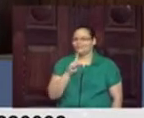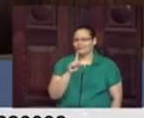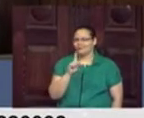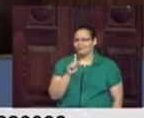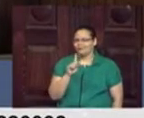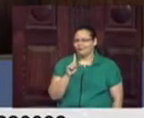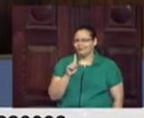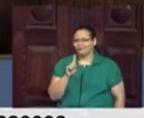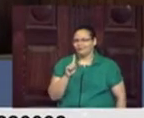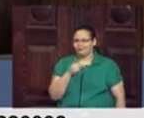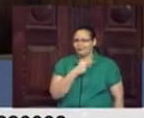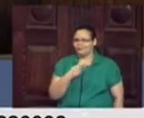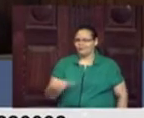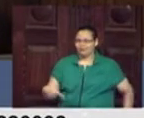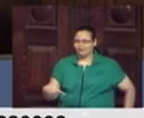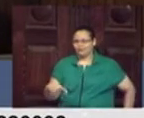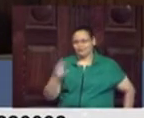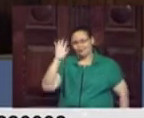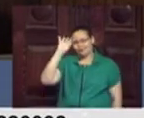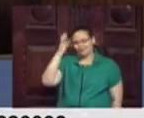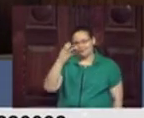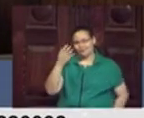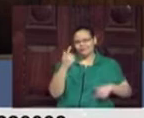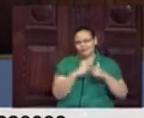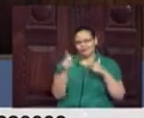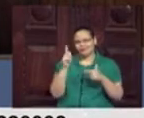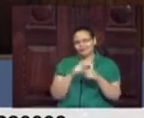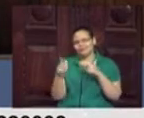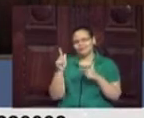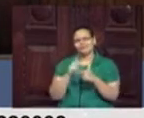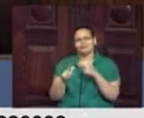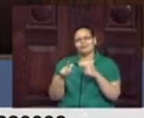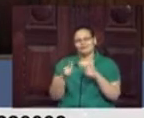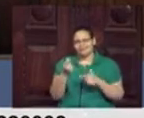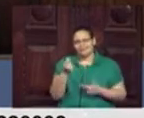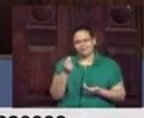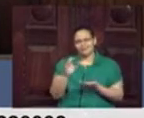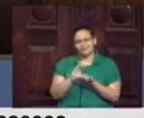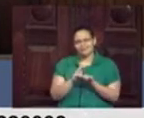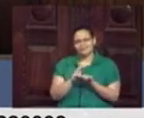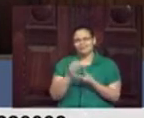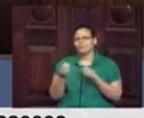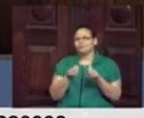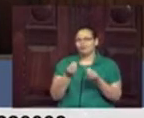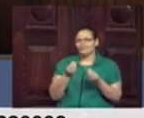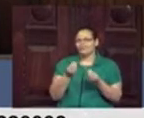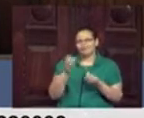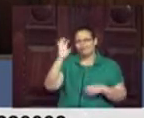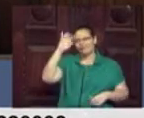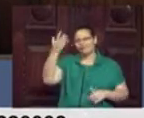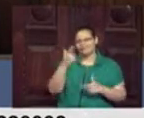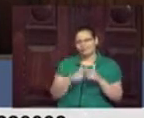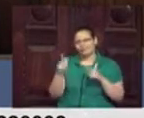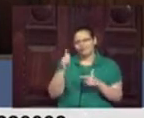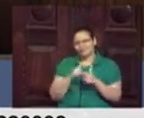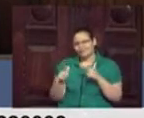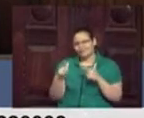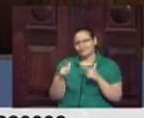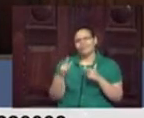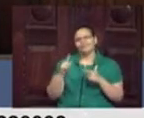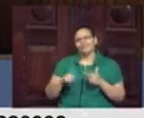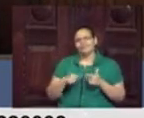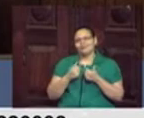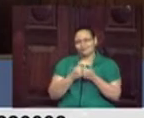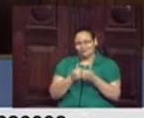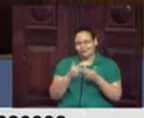vamos, presidente, resolver o problema do caixa, como não vamos resolver o problema do transporte